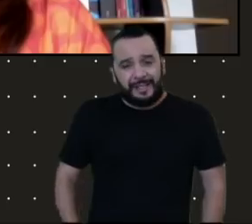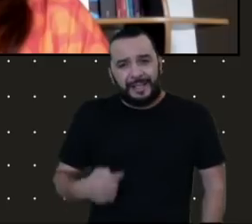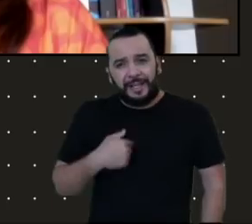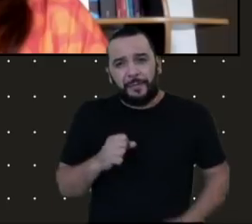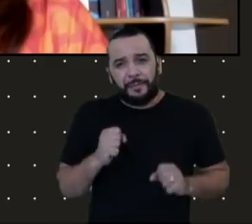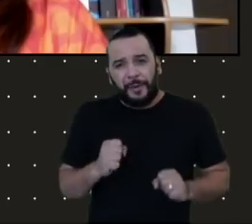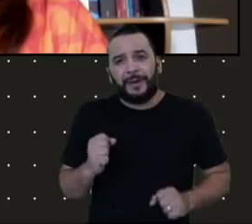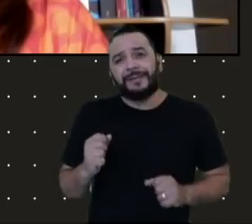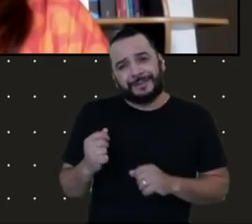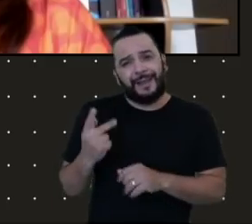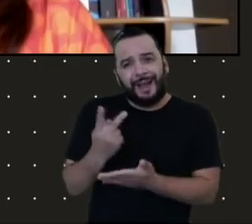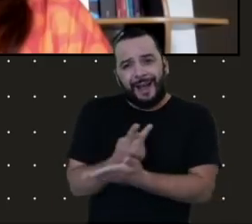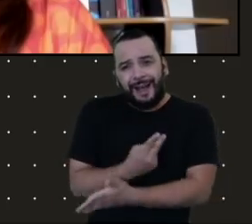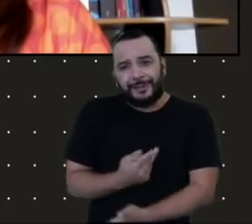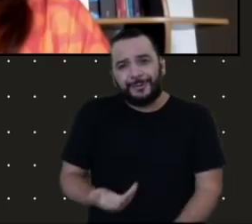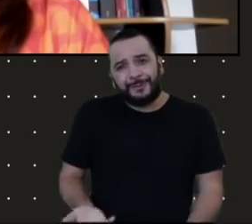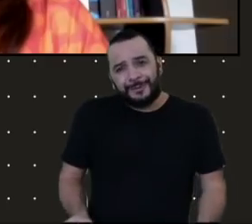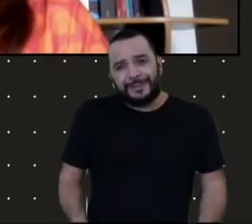sentir minha alma.